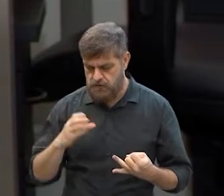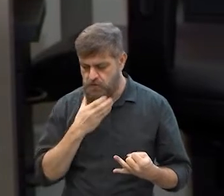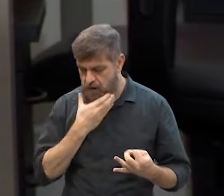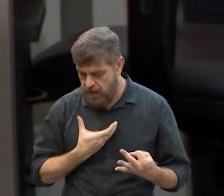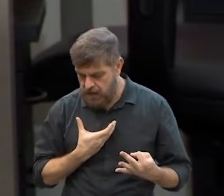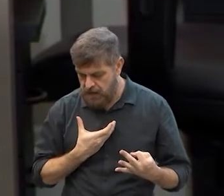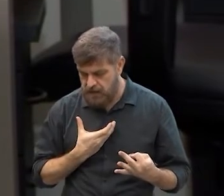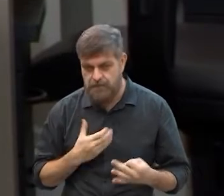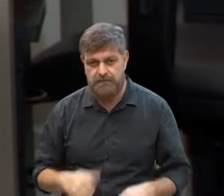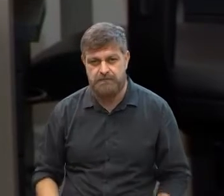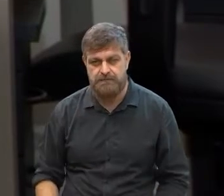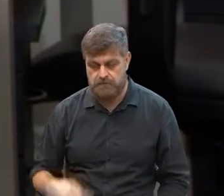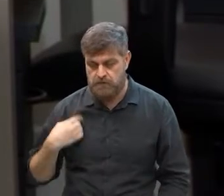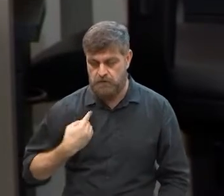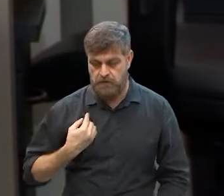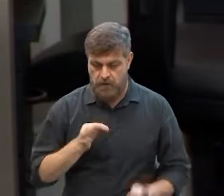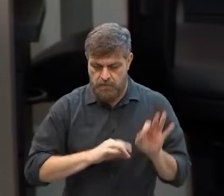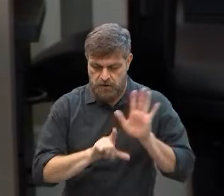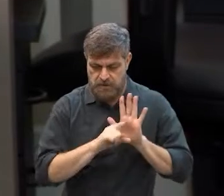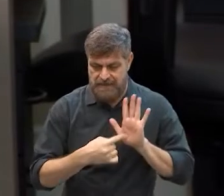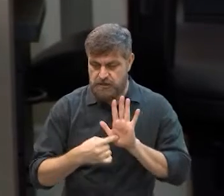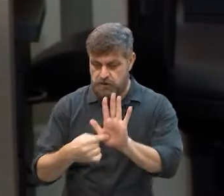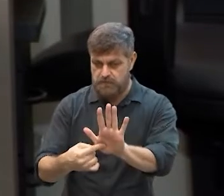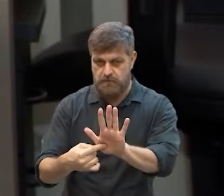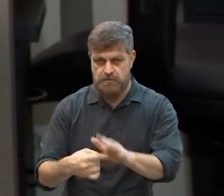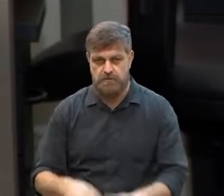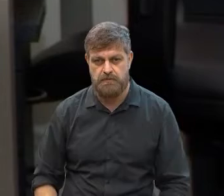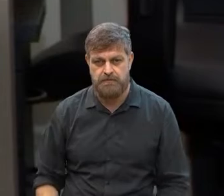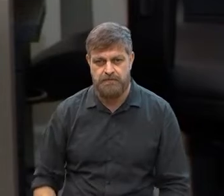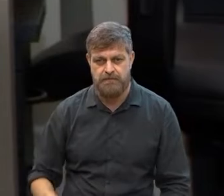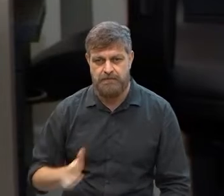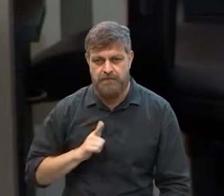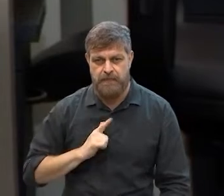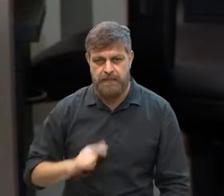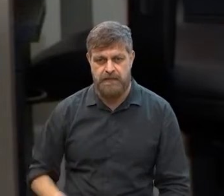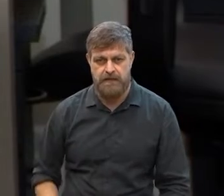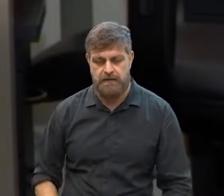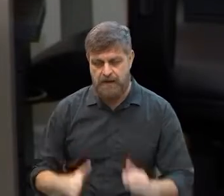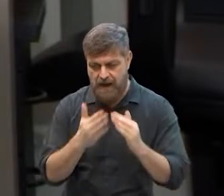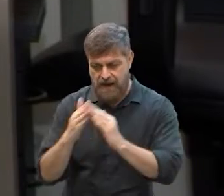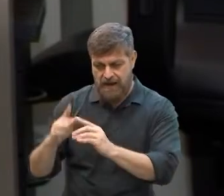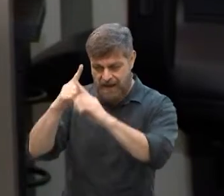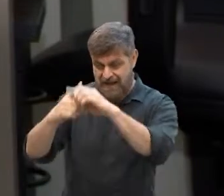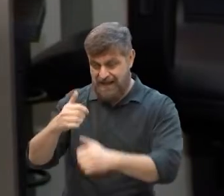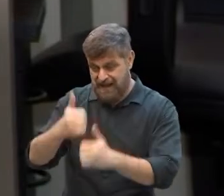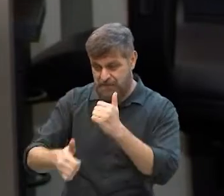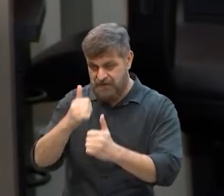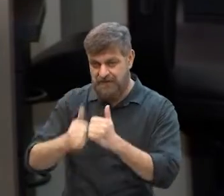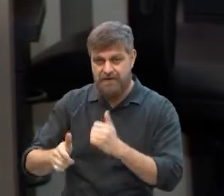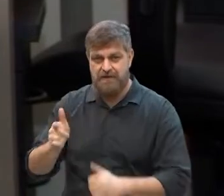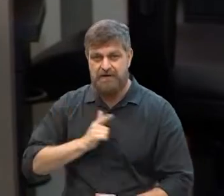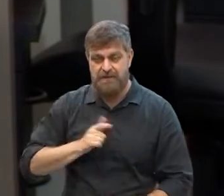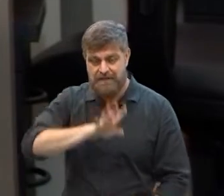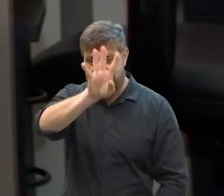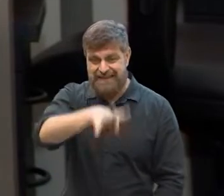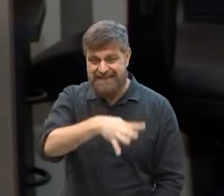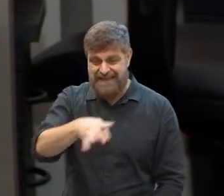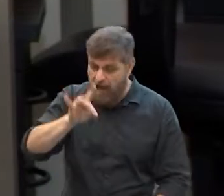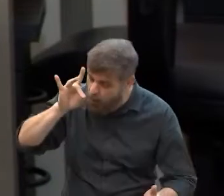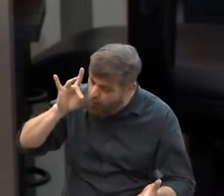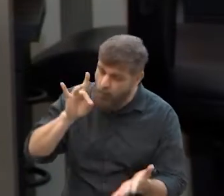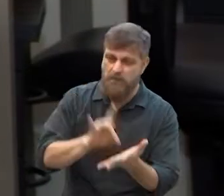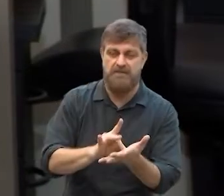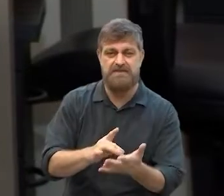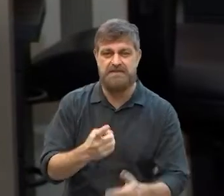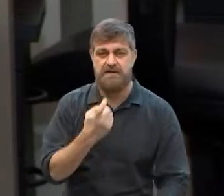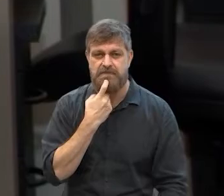Carmo Luiz, nós apresentamos para que o evento passe a ser do calendário oficial da